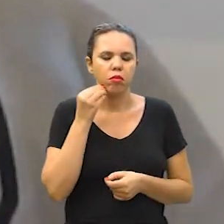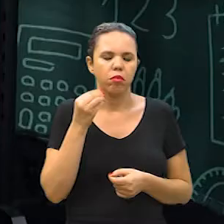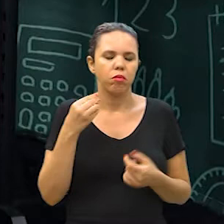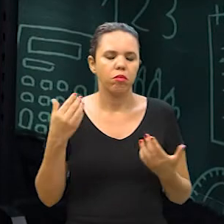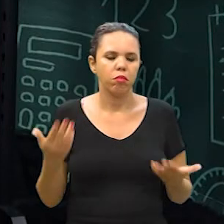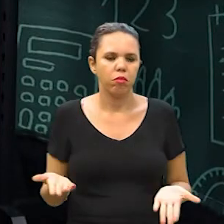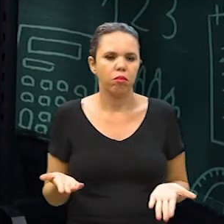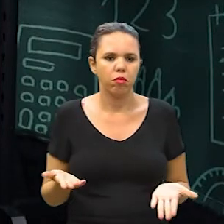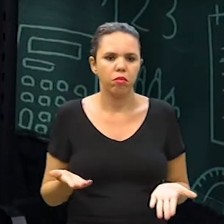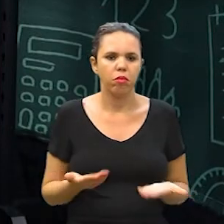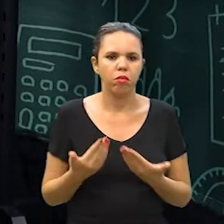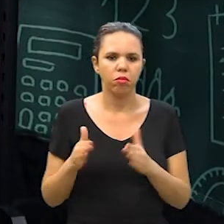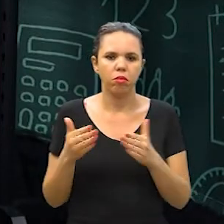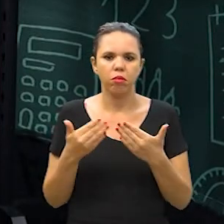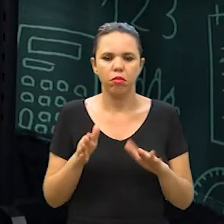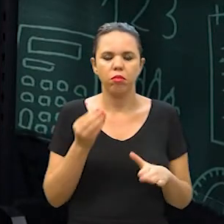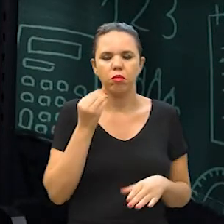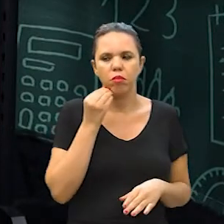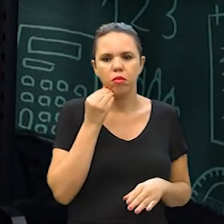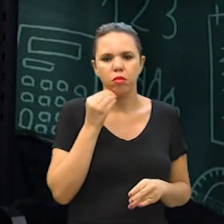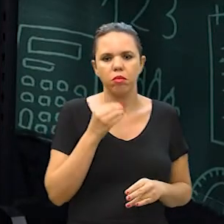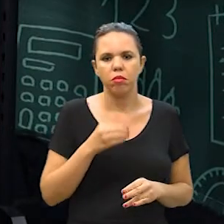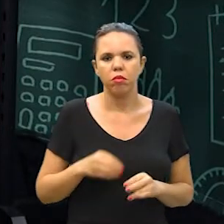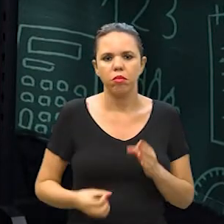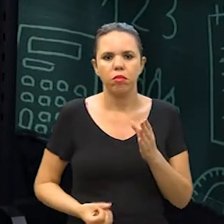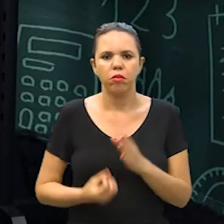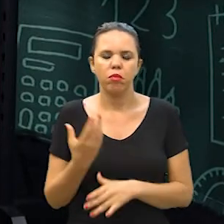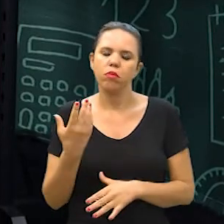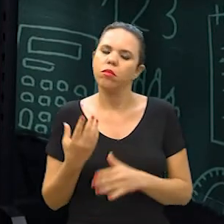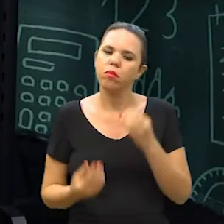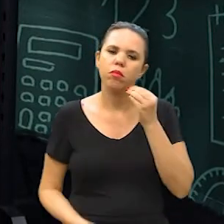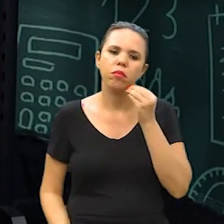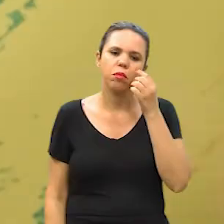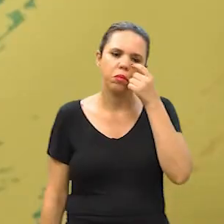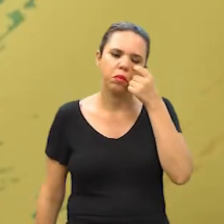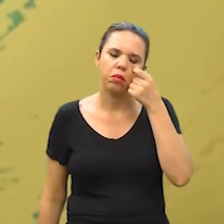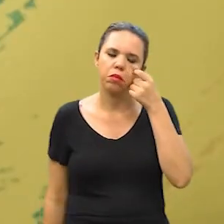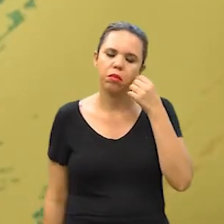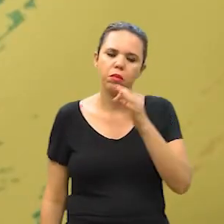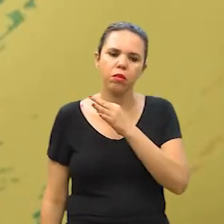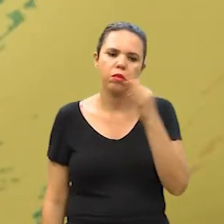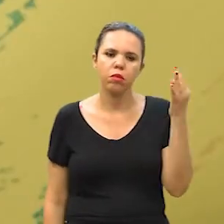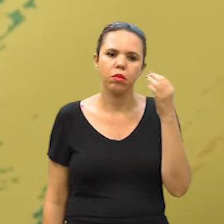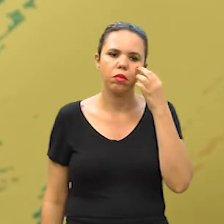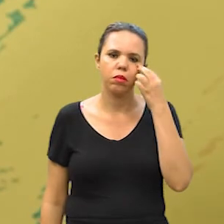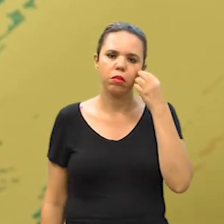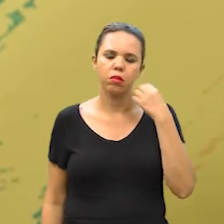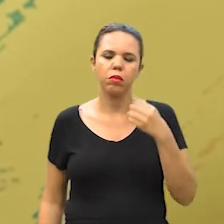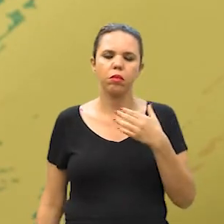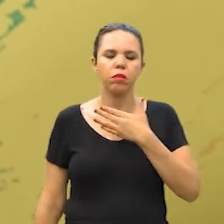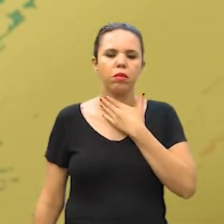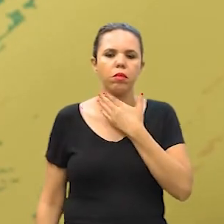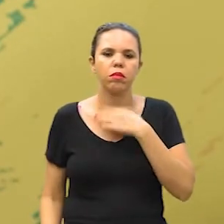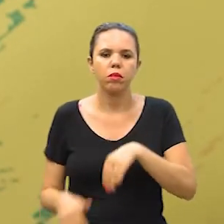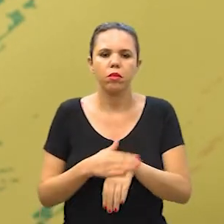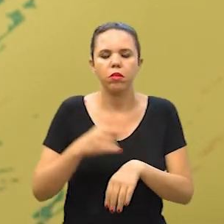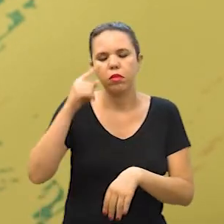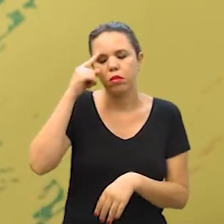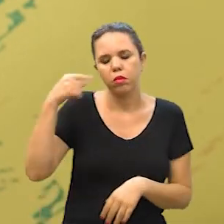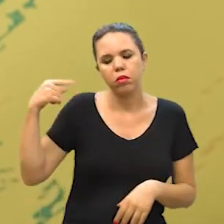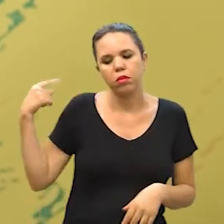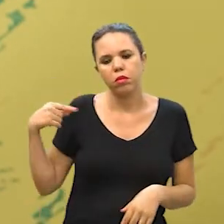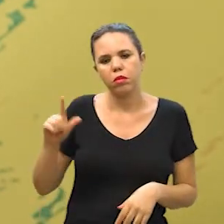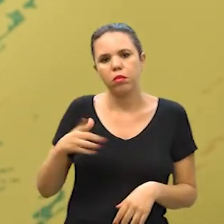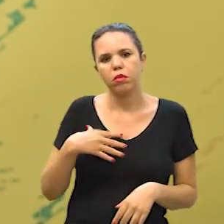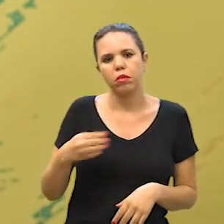trabalho, isso abre muitas portas e gera uma oportunidade fantástica. Eu estava, inclusive, conversando esses dias, né?